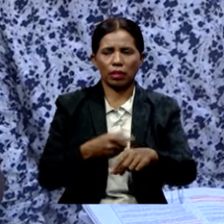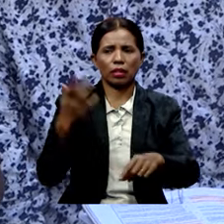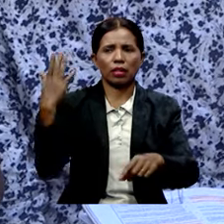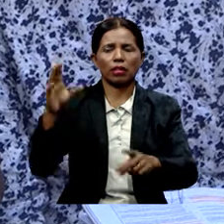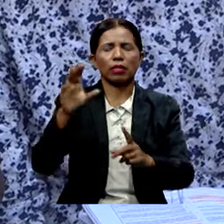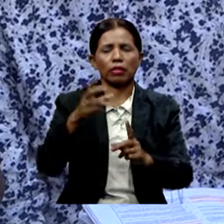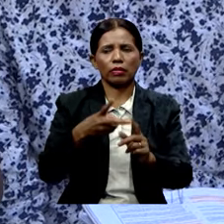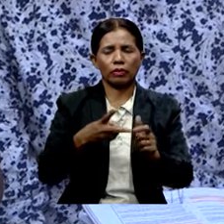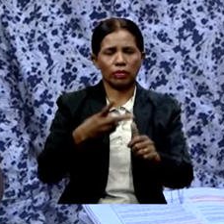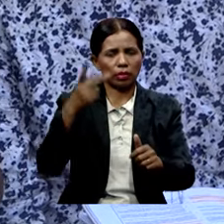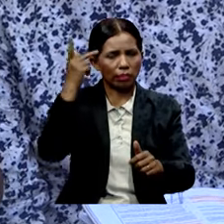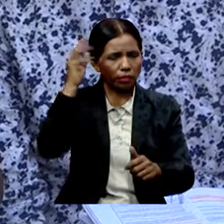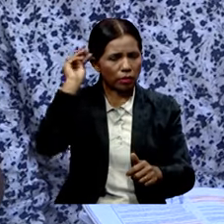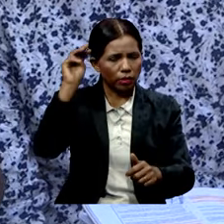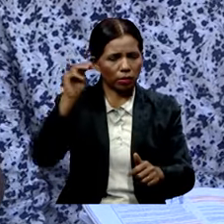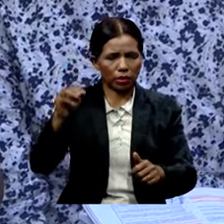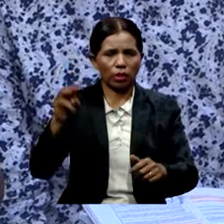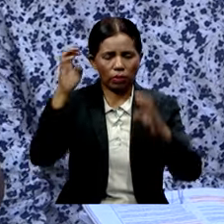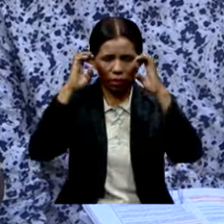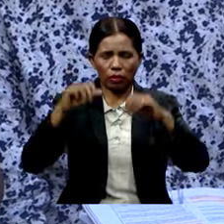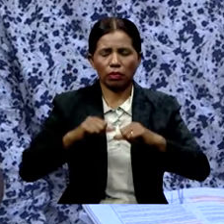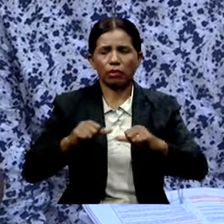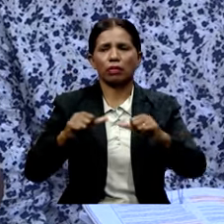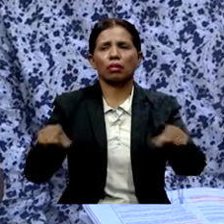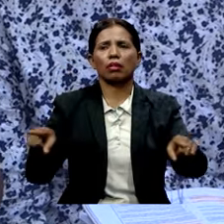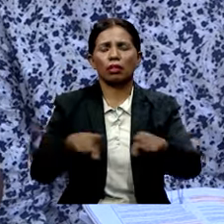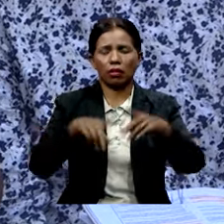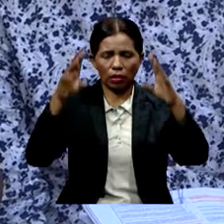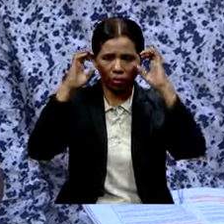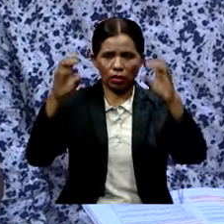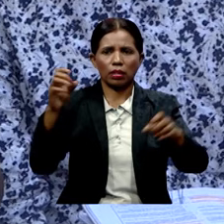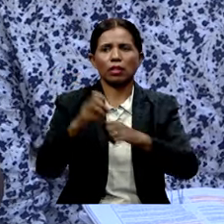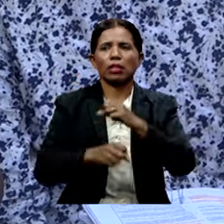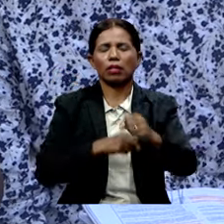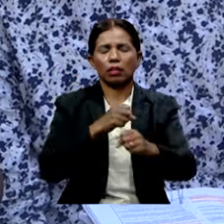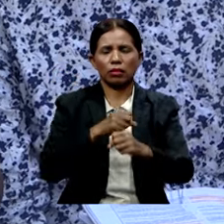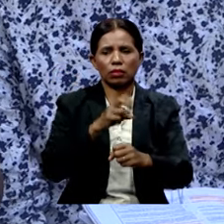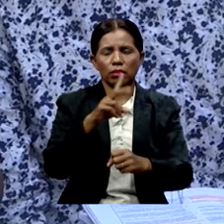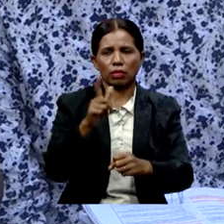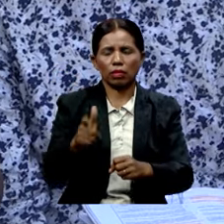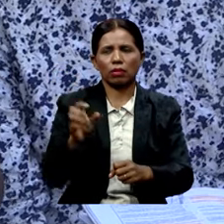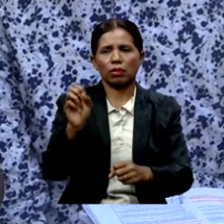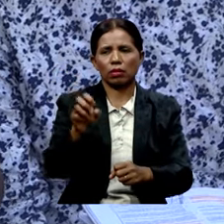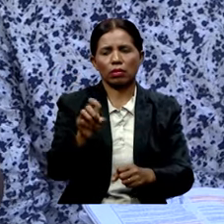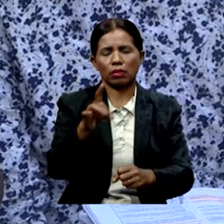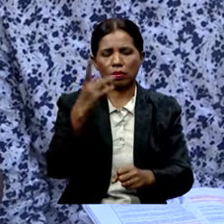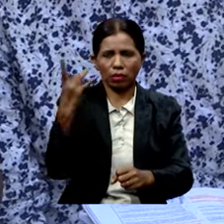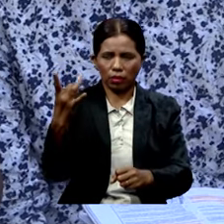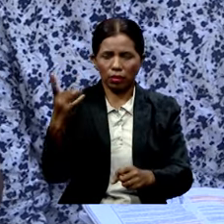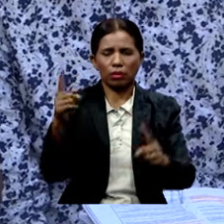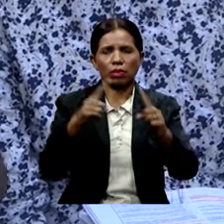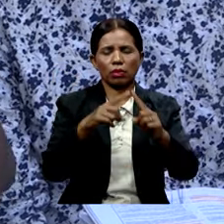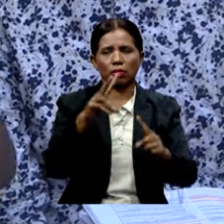vice ministra educação no continua asumi fali cargo educação ia tinan rihun rua sanolu resintolu to